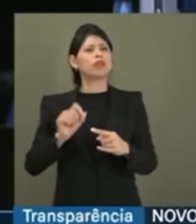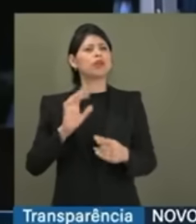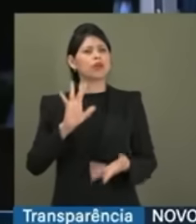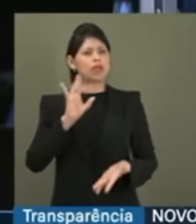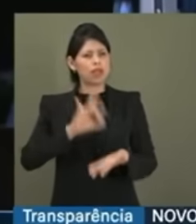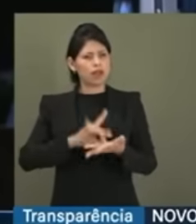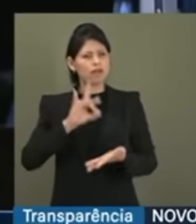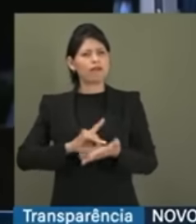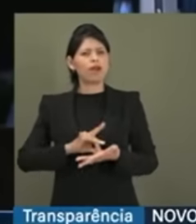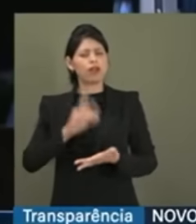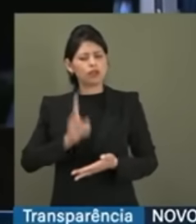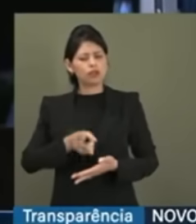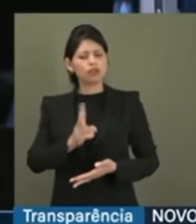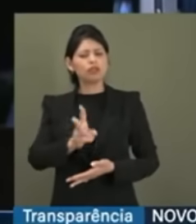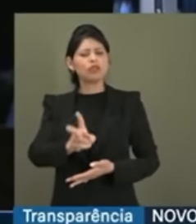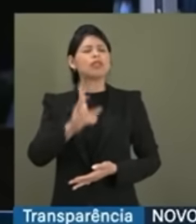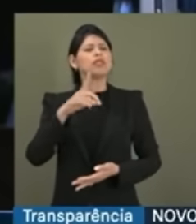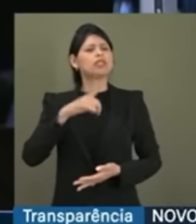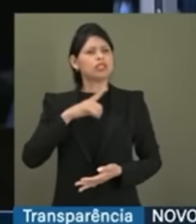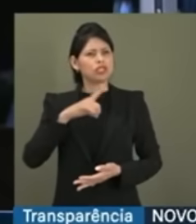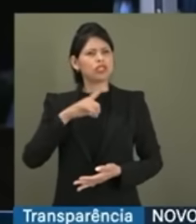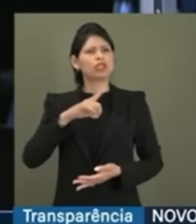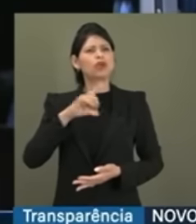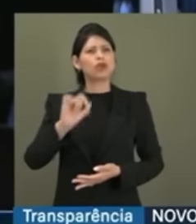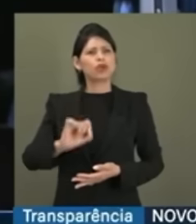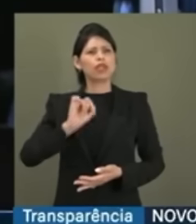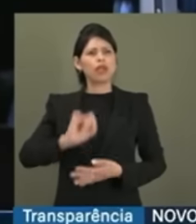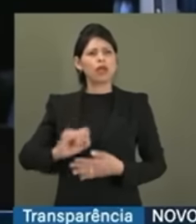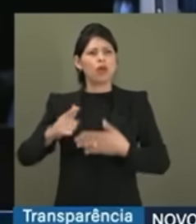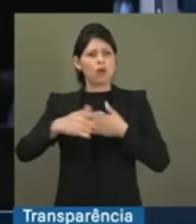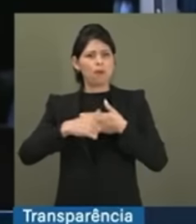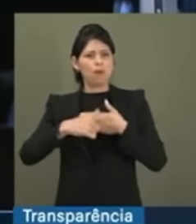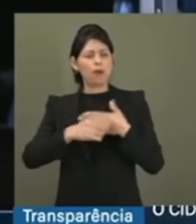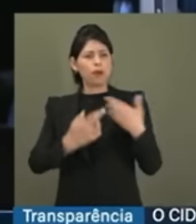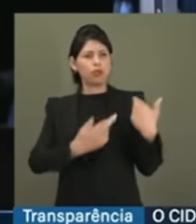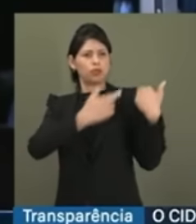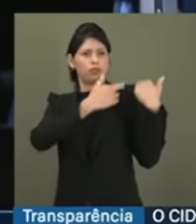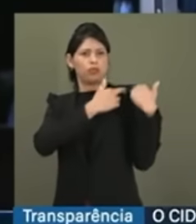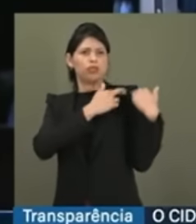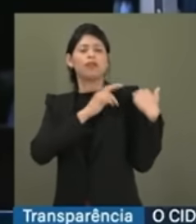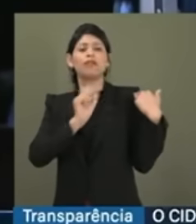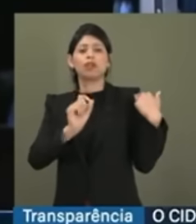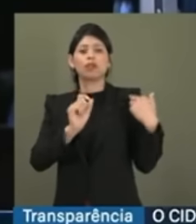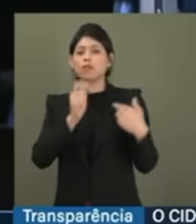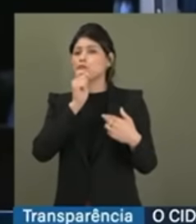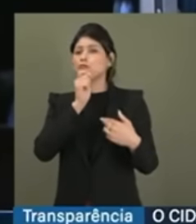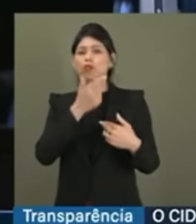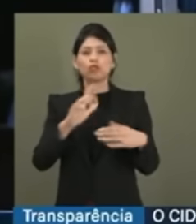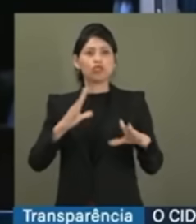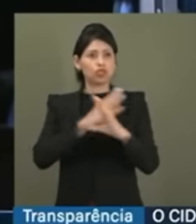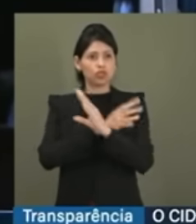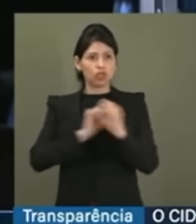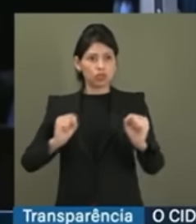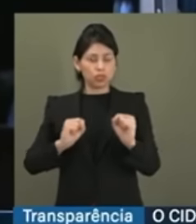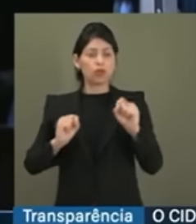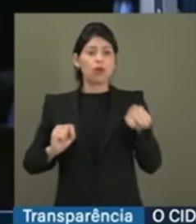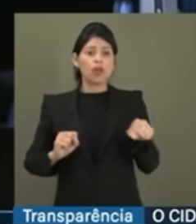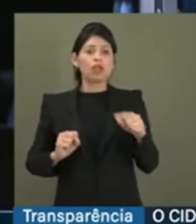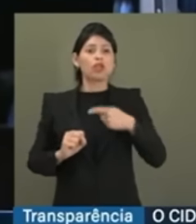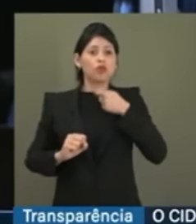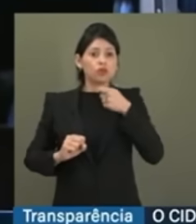verdade vinha tendo realmente um papel sem censura prévia que é a Jovem Pan e que eu